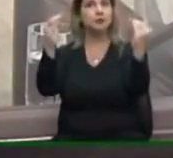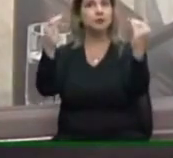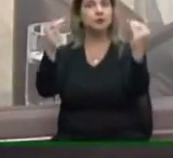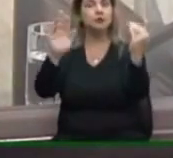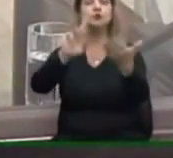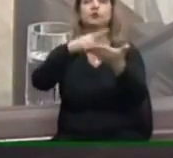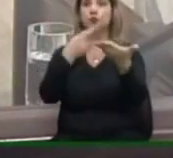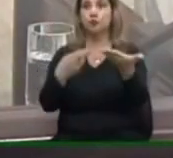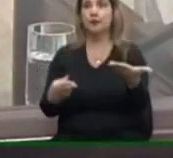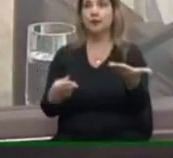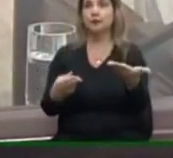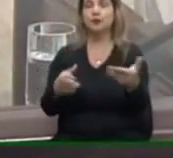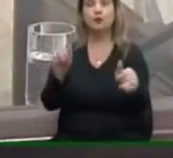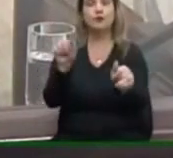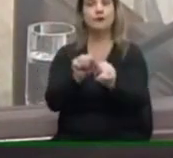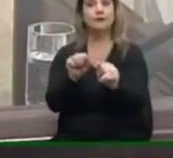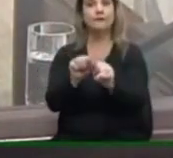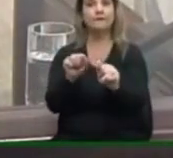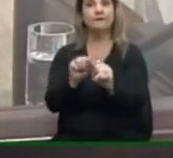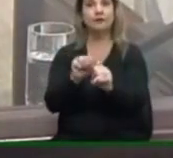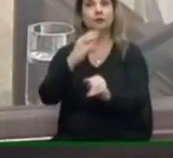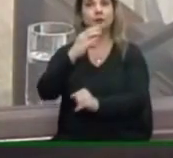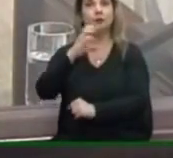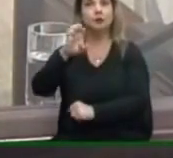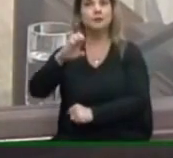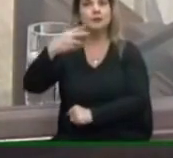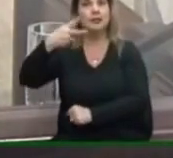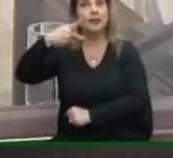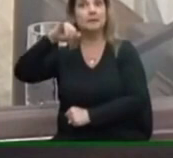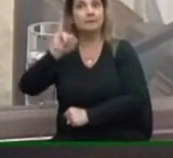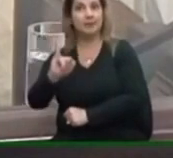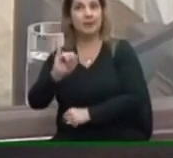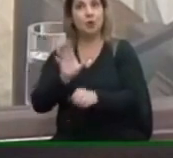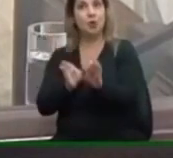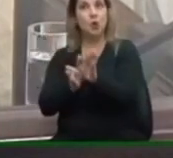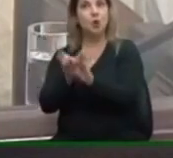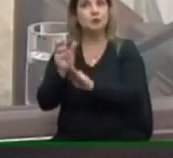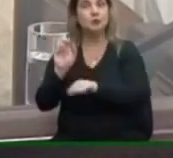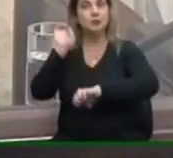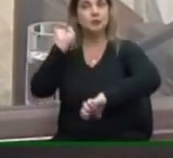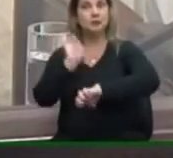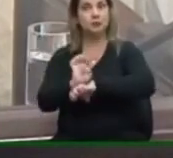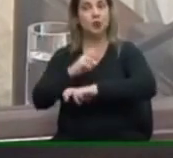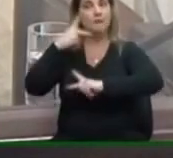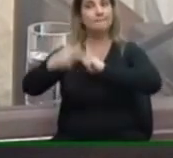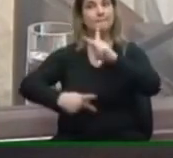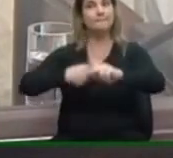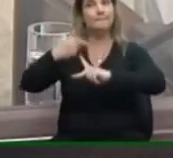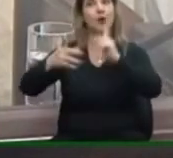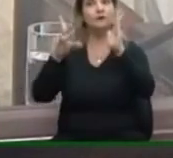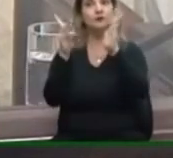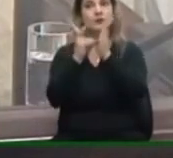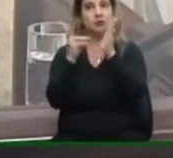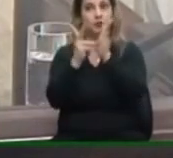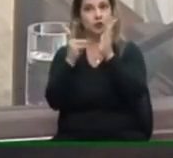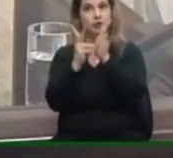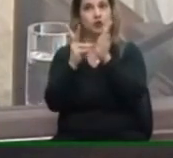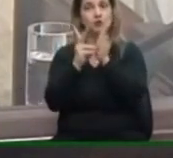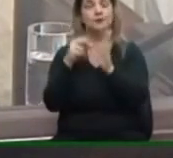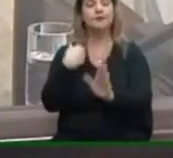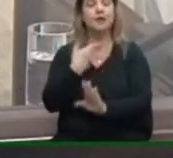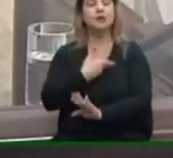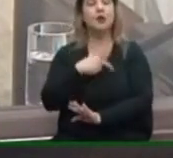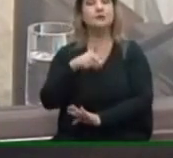relatório feito pelo Cepe Conselho Estadual de povos indígenas nós